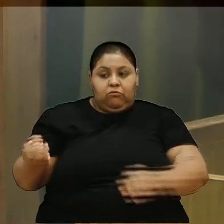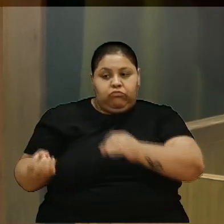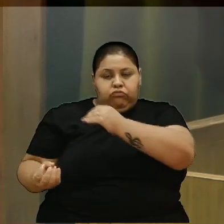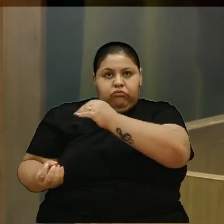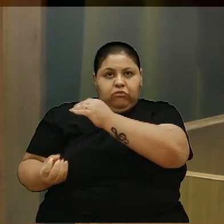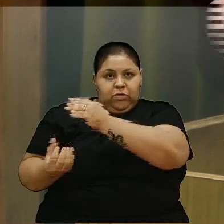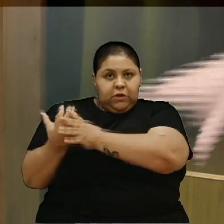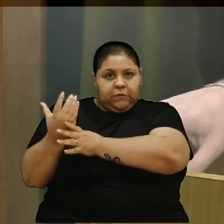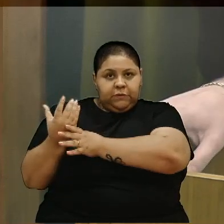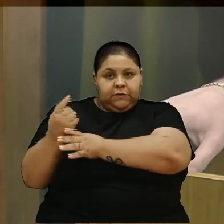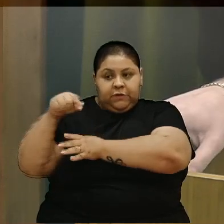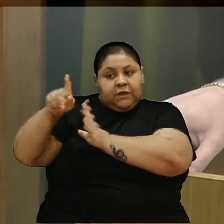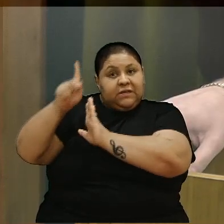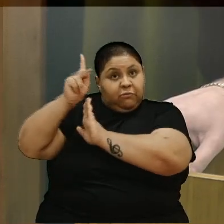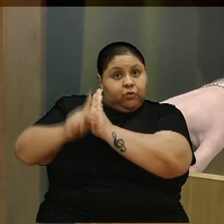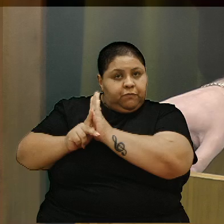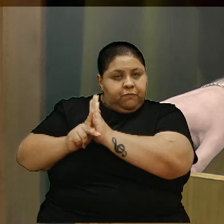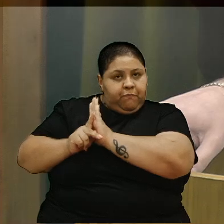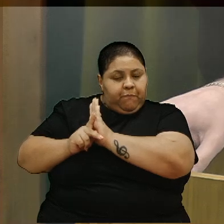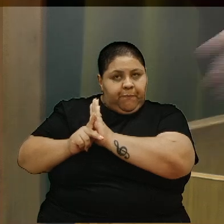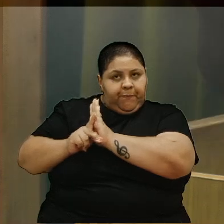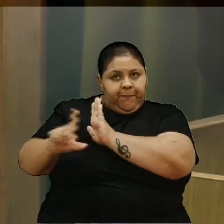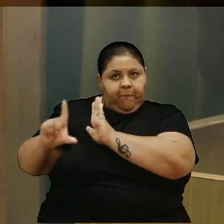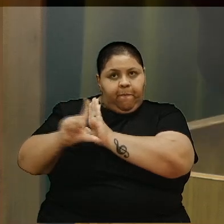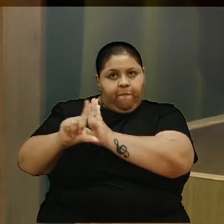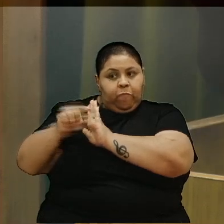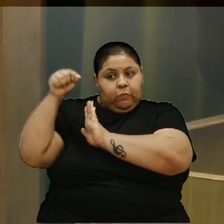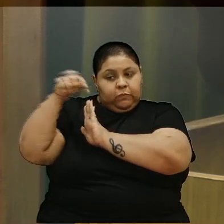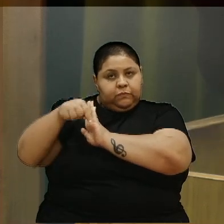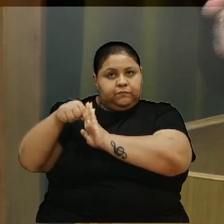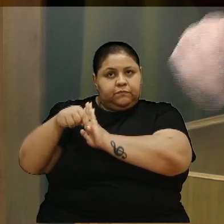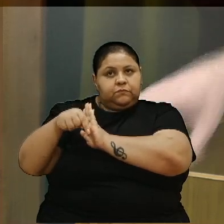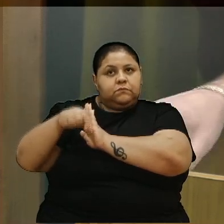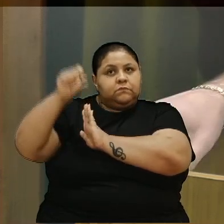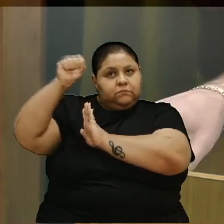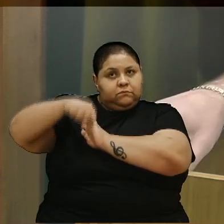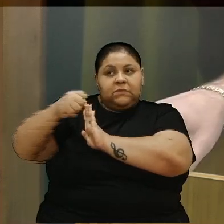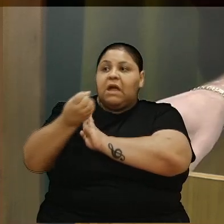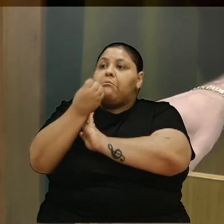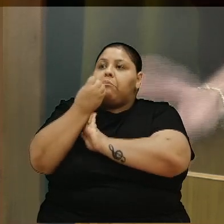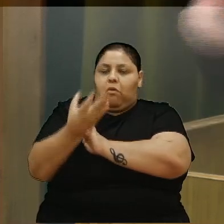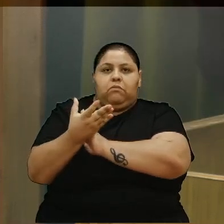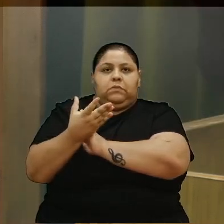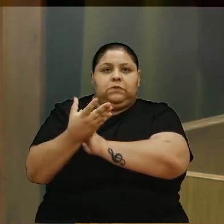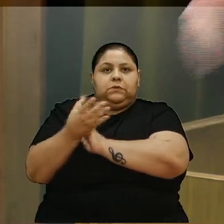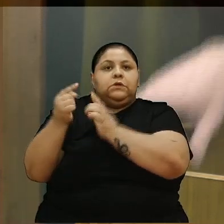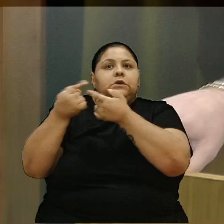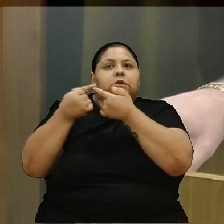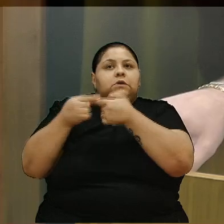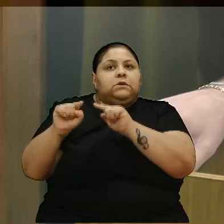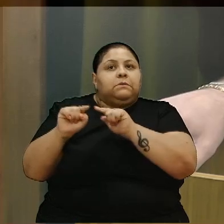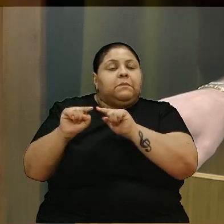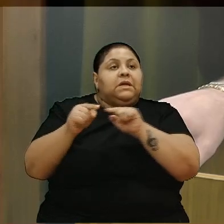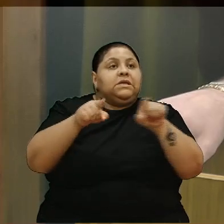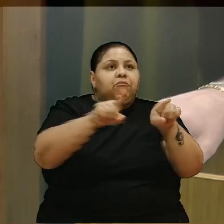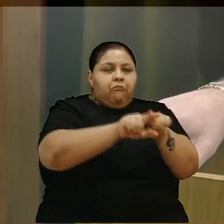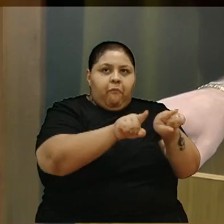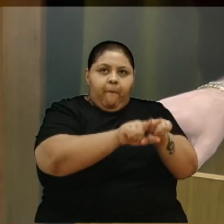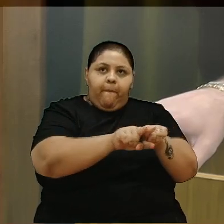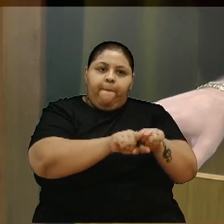que esse projeto de lei está indo, sim, é bom, mas que por outro